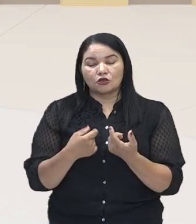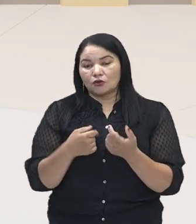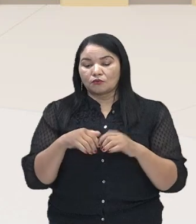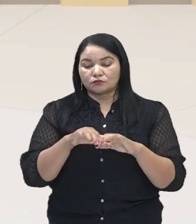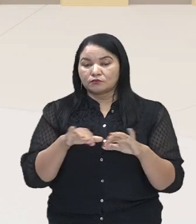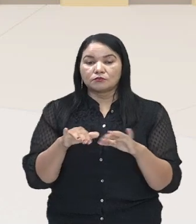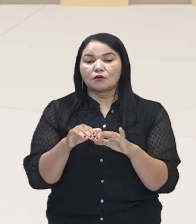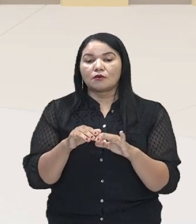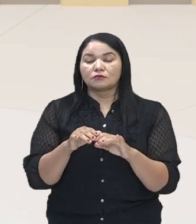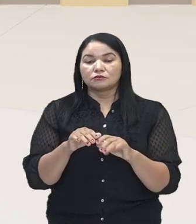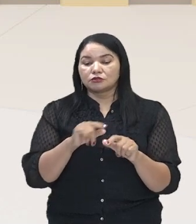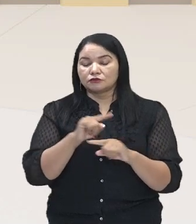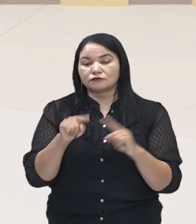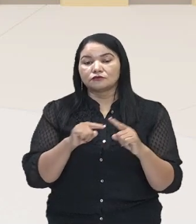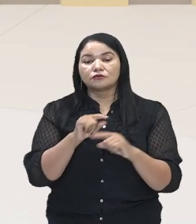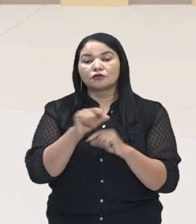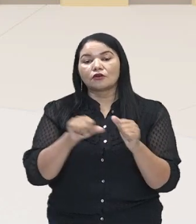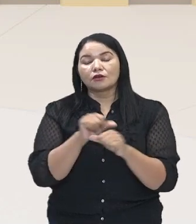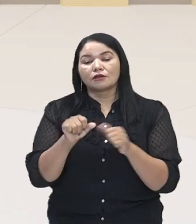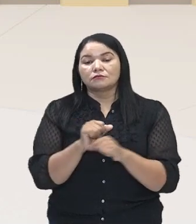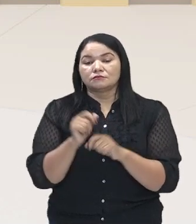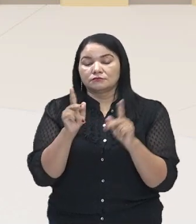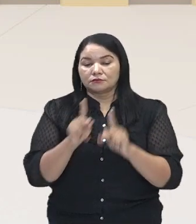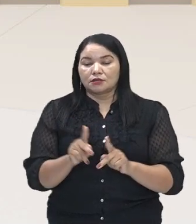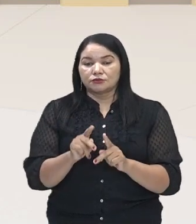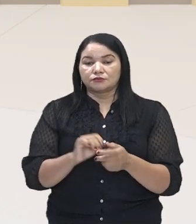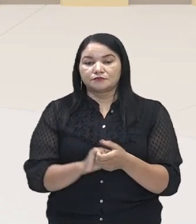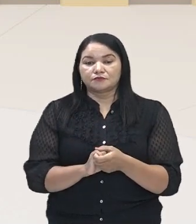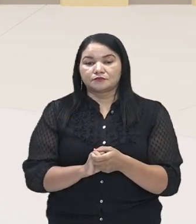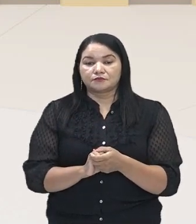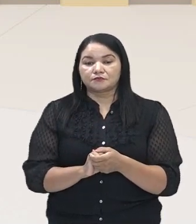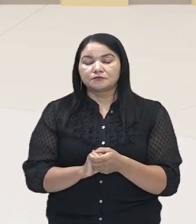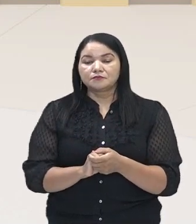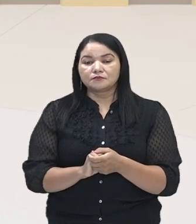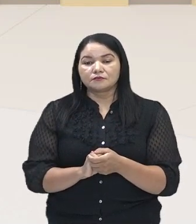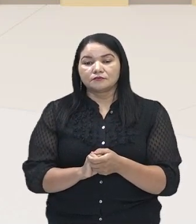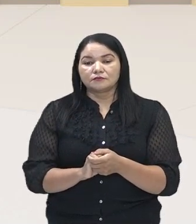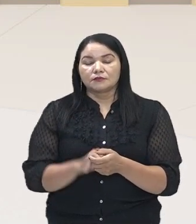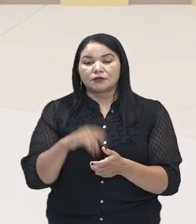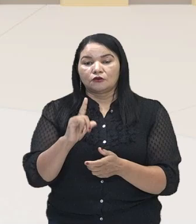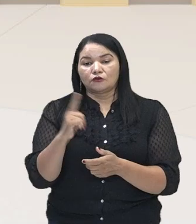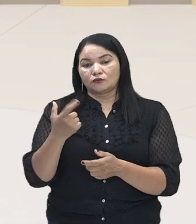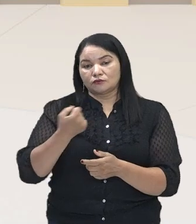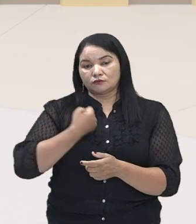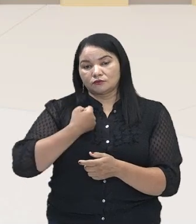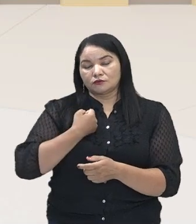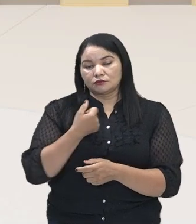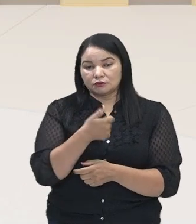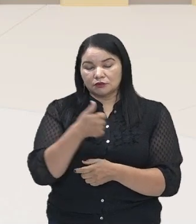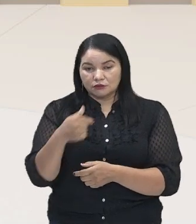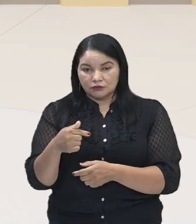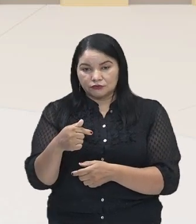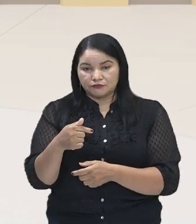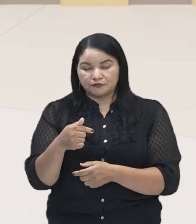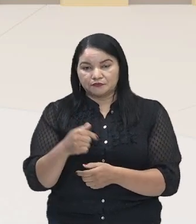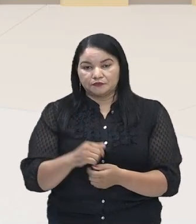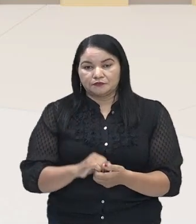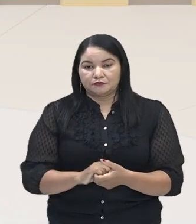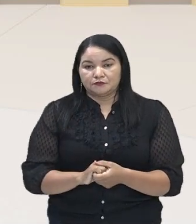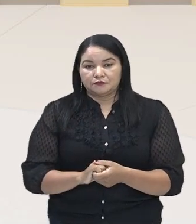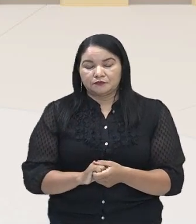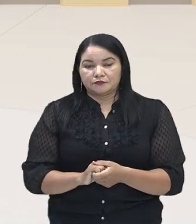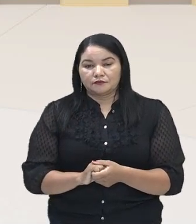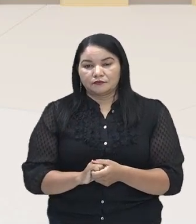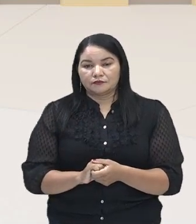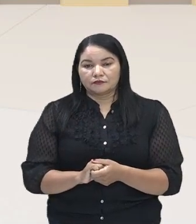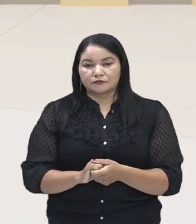a que podemos. Então vamos para a próxima ODS, dê uma olhada, é a ODS 17.